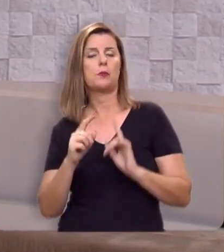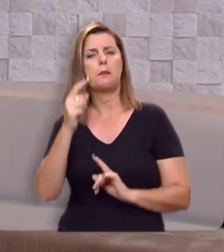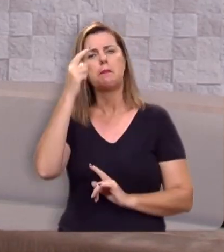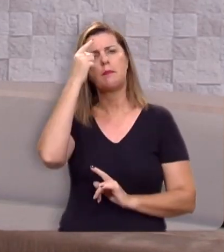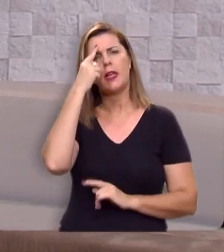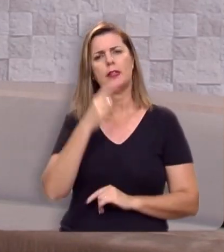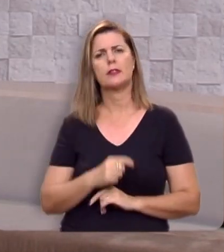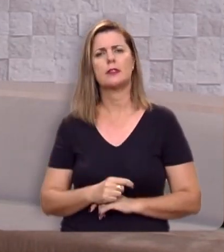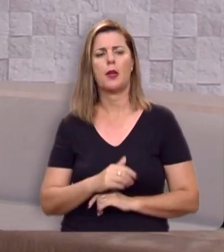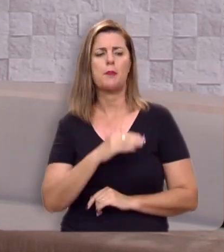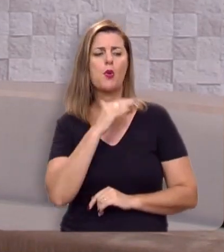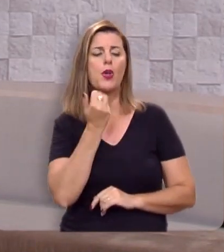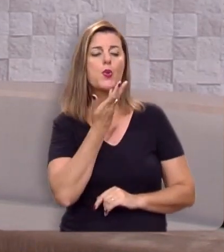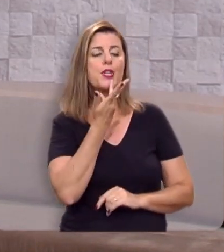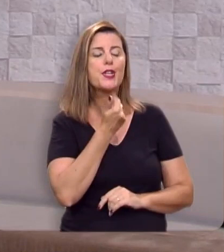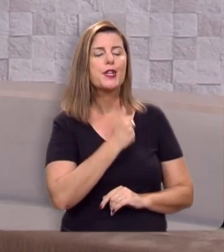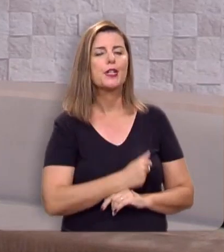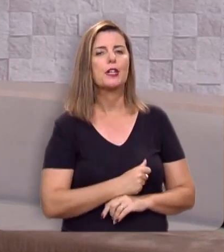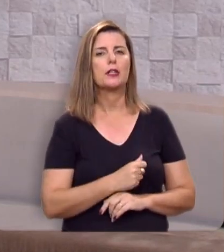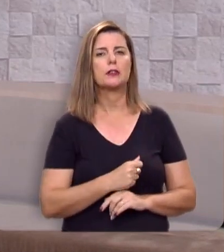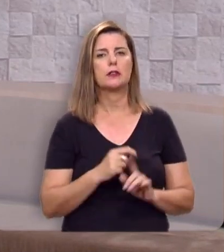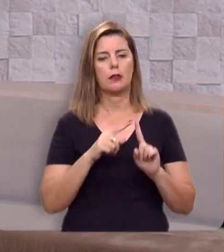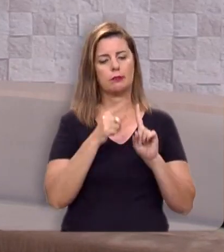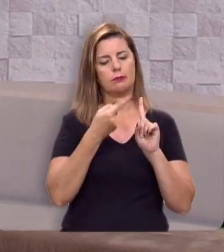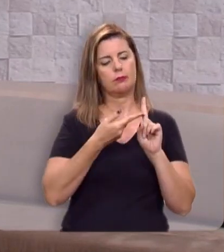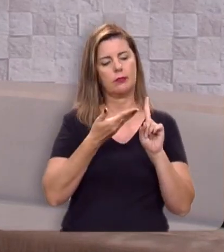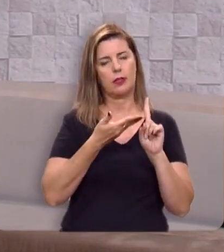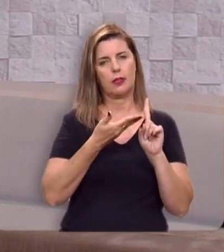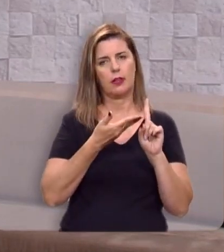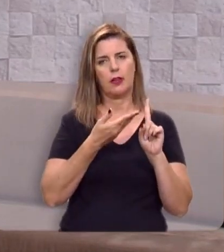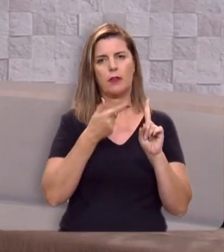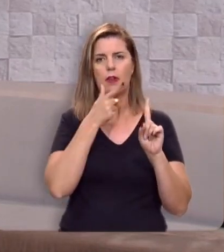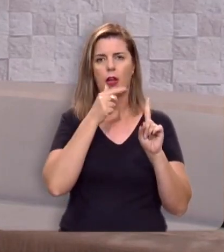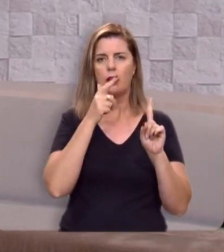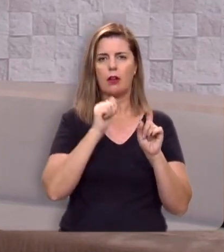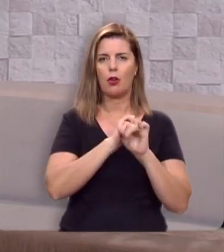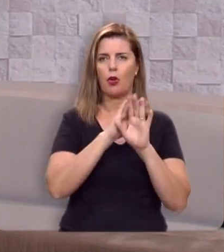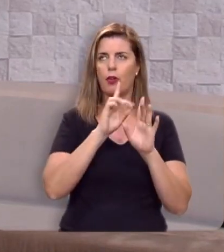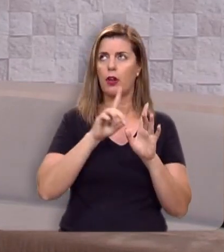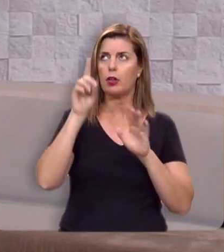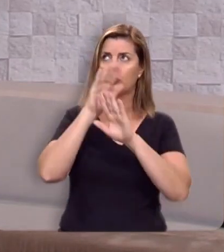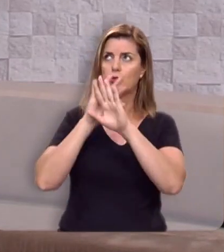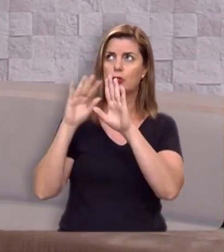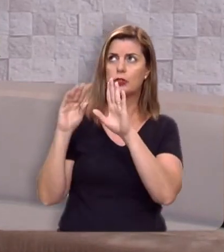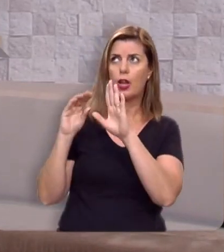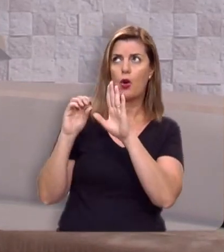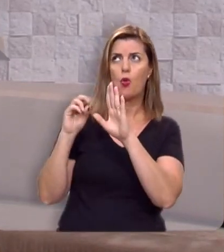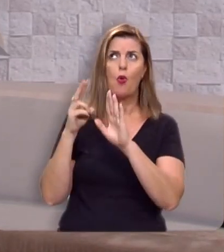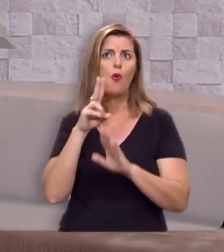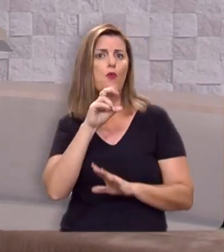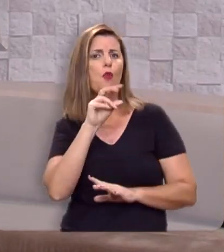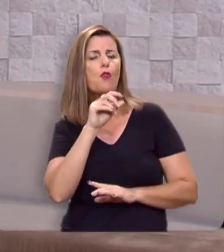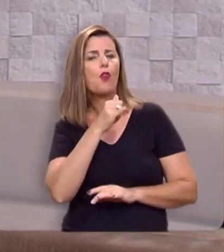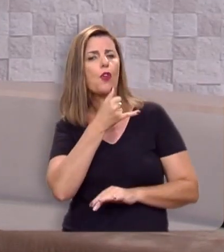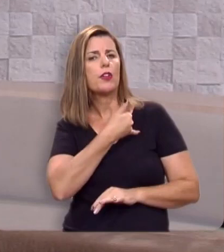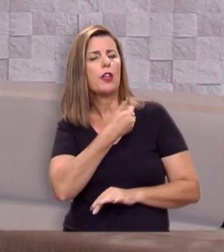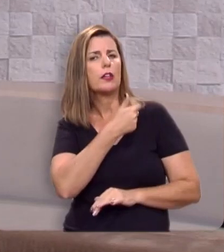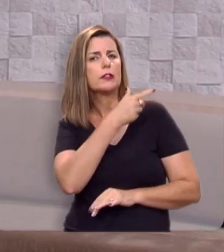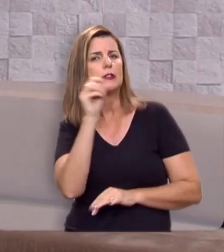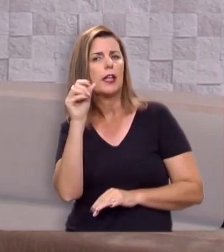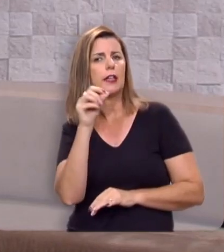comigo, morreu uma criança no ventre da mãe, vai ser um feto glorificado lá no céu? Ou pense comigo, um vovozinho de 100